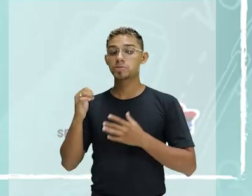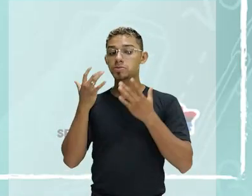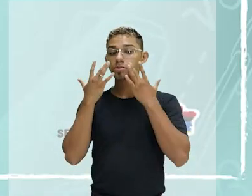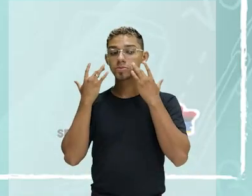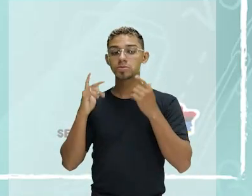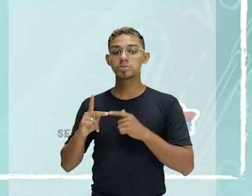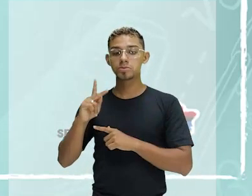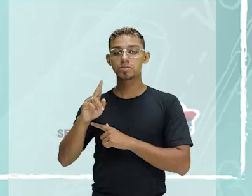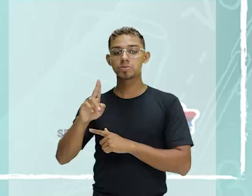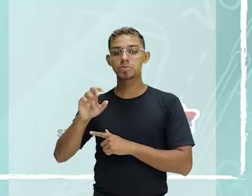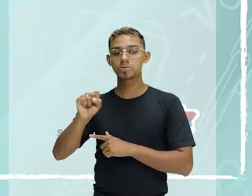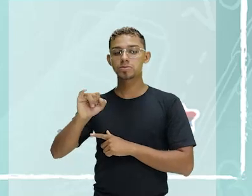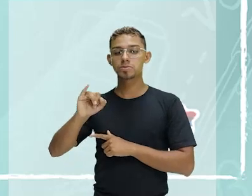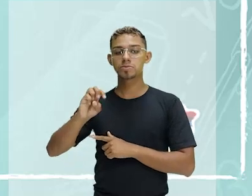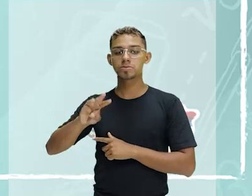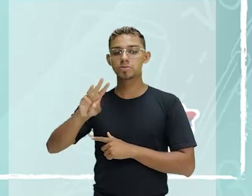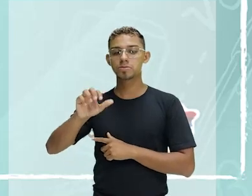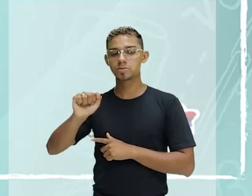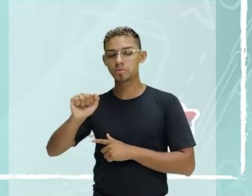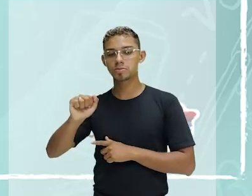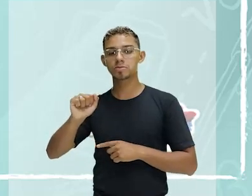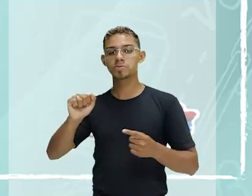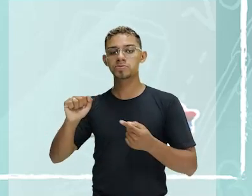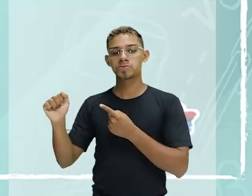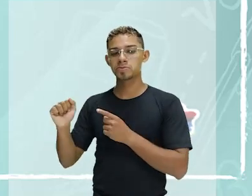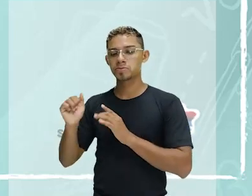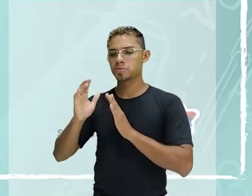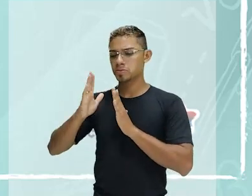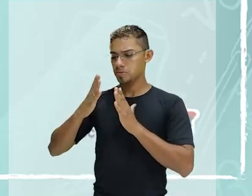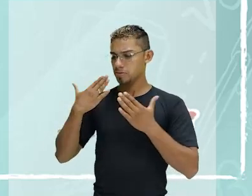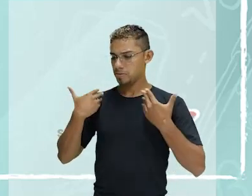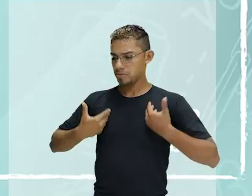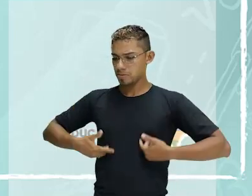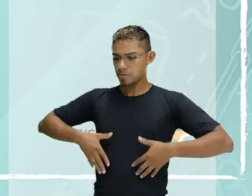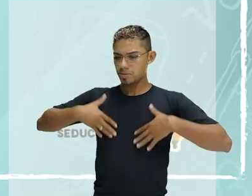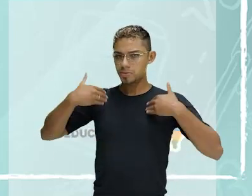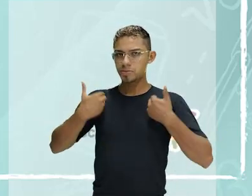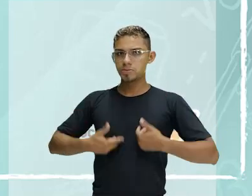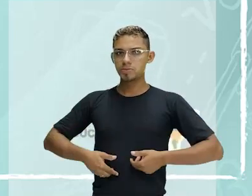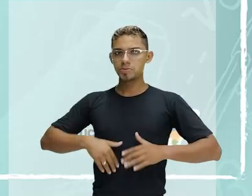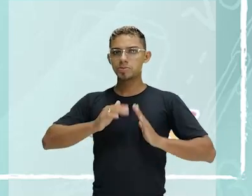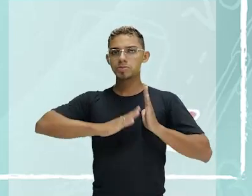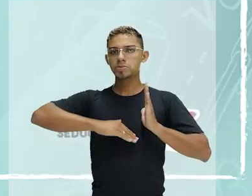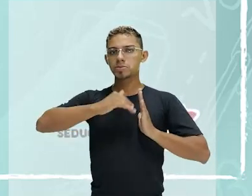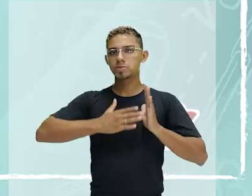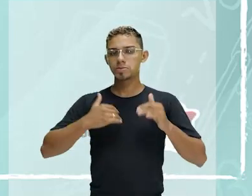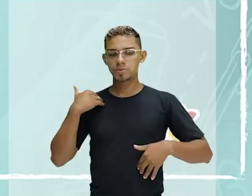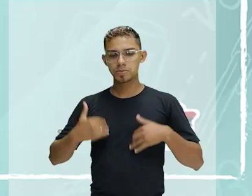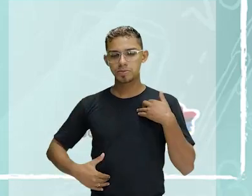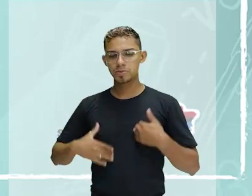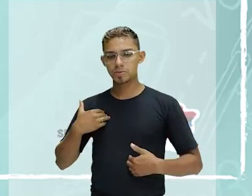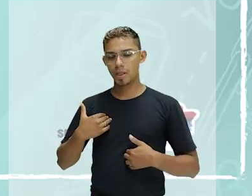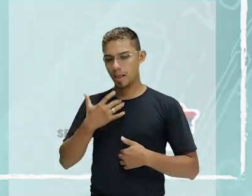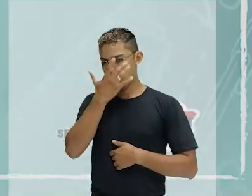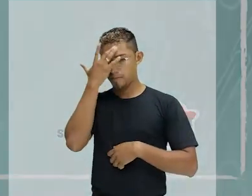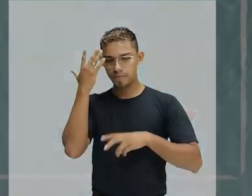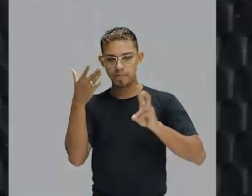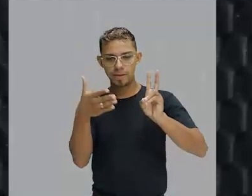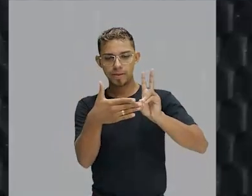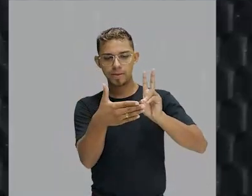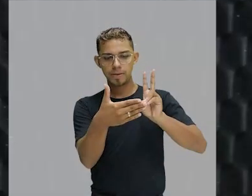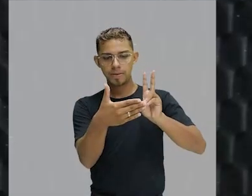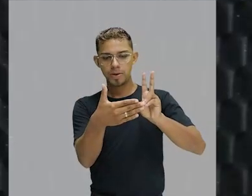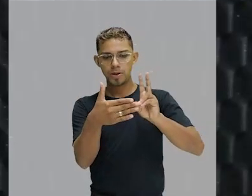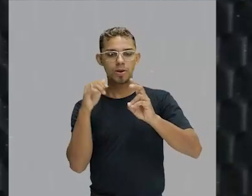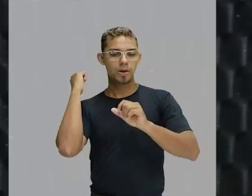Arte Kusiwa, pintura corporal, arte gráfica dos povos indígenas, Uajape, no